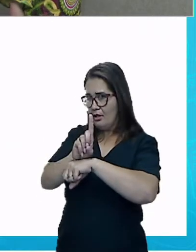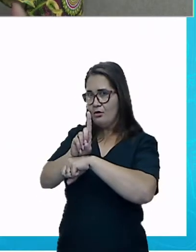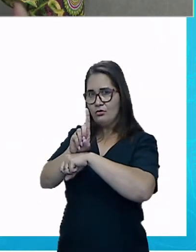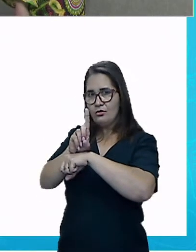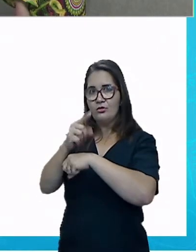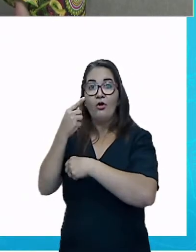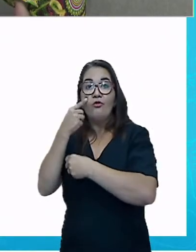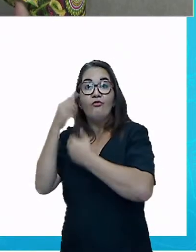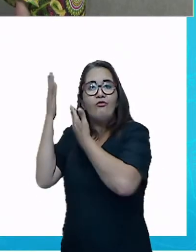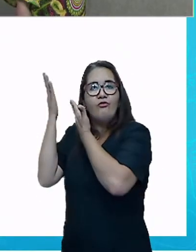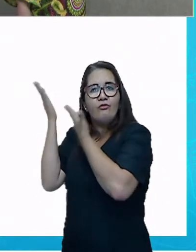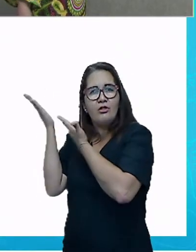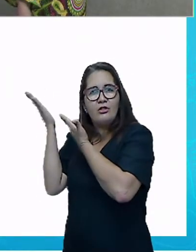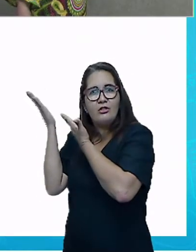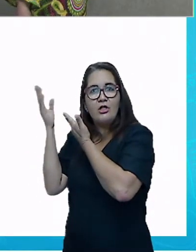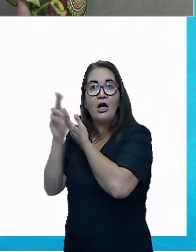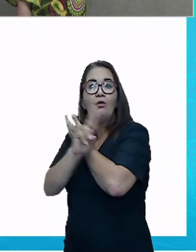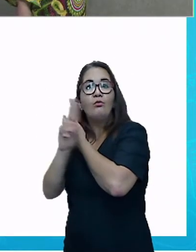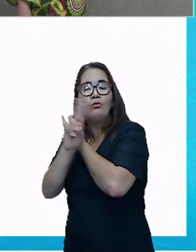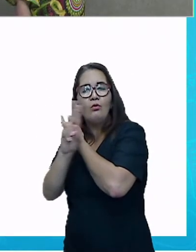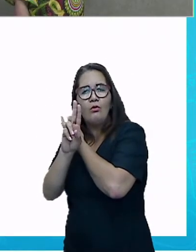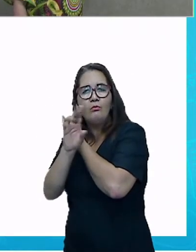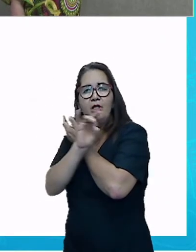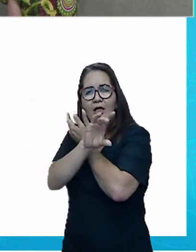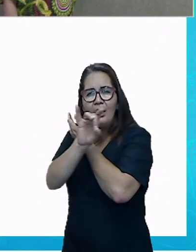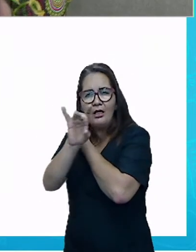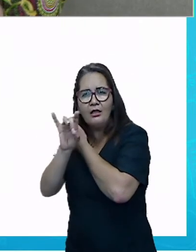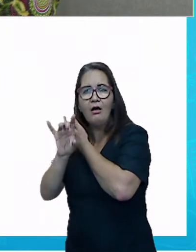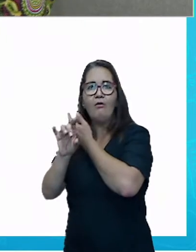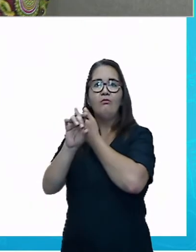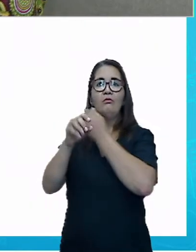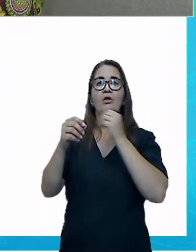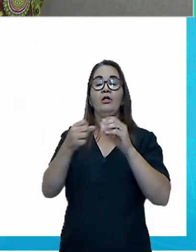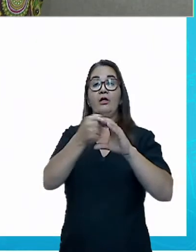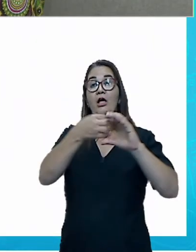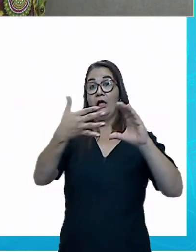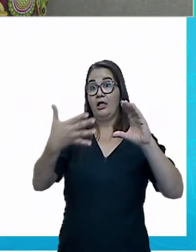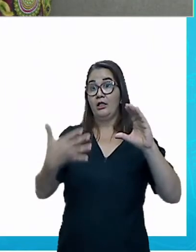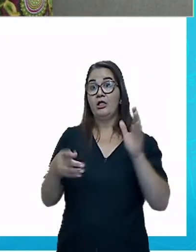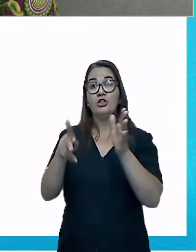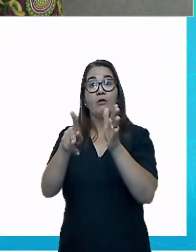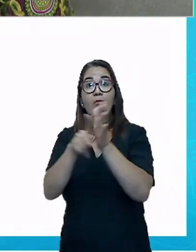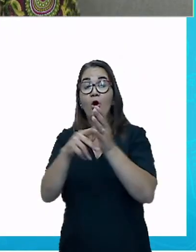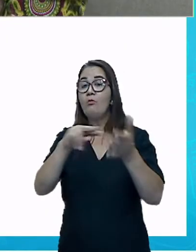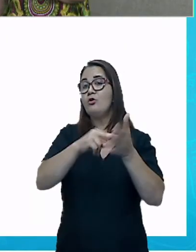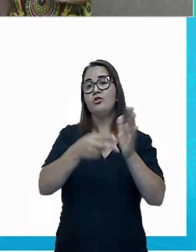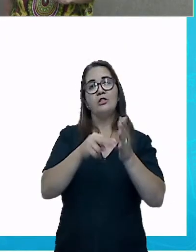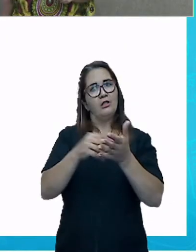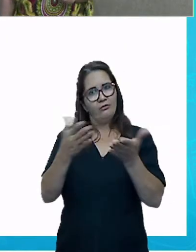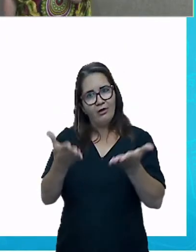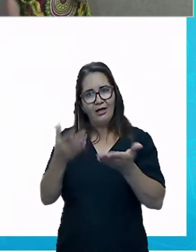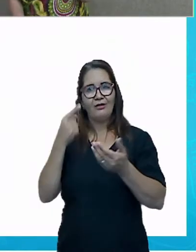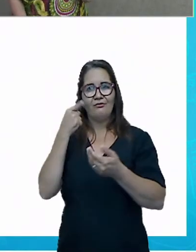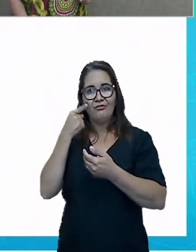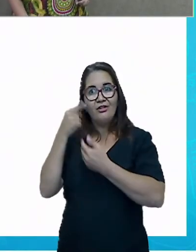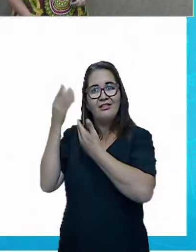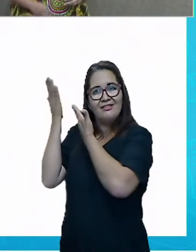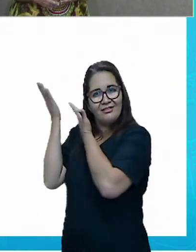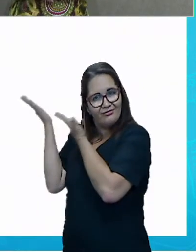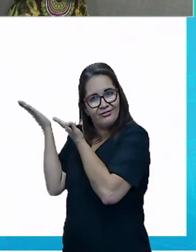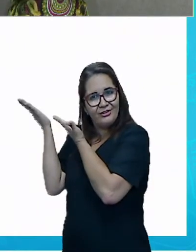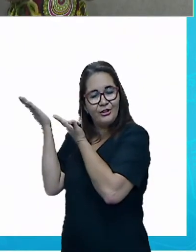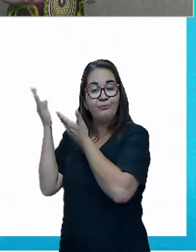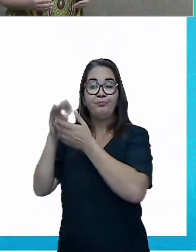Nansã, mistério simultâneo, a criação do mundo. E Oxum, fertilidade.